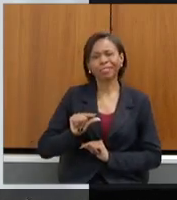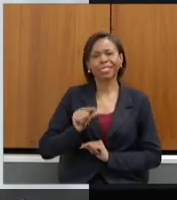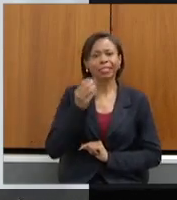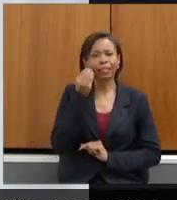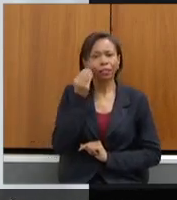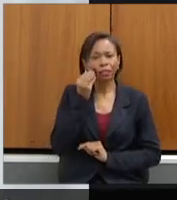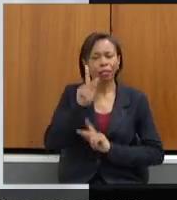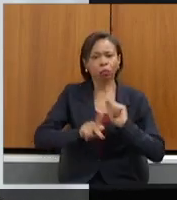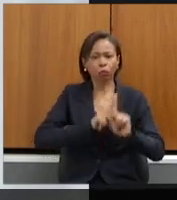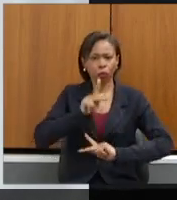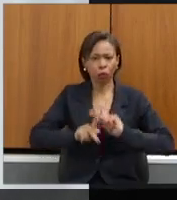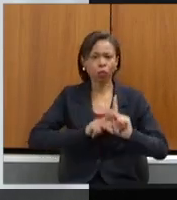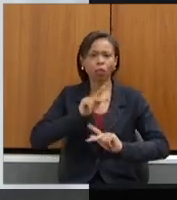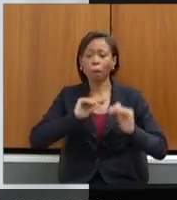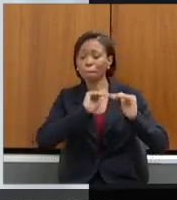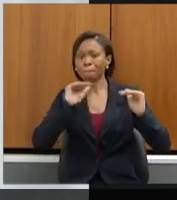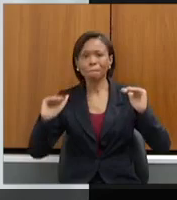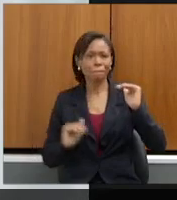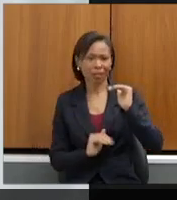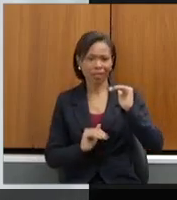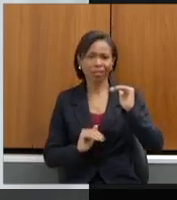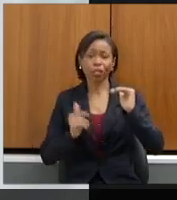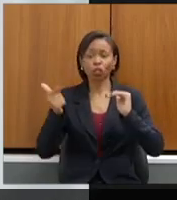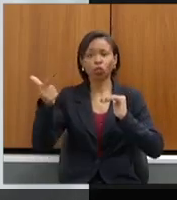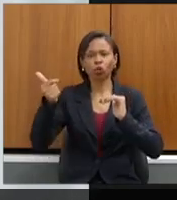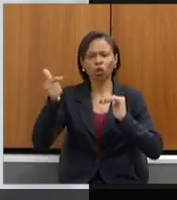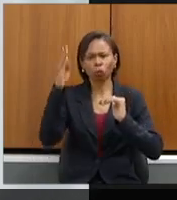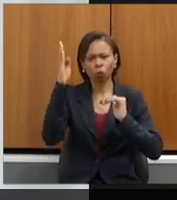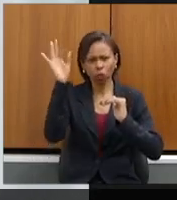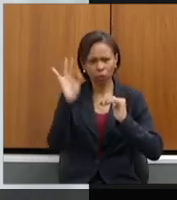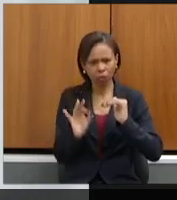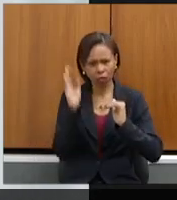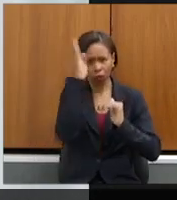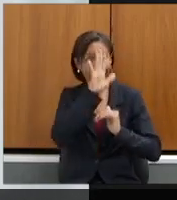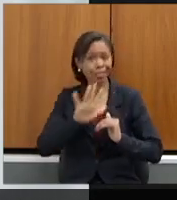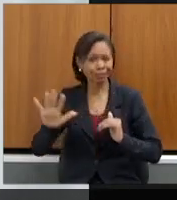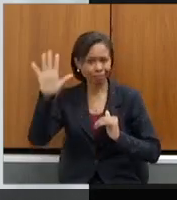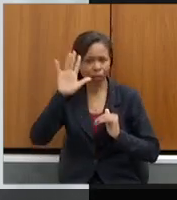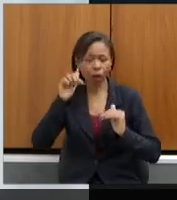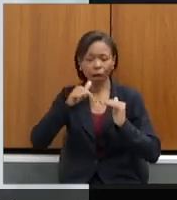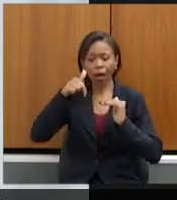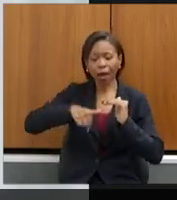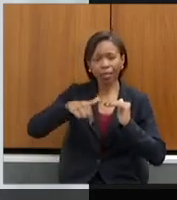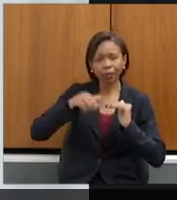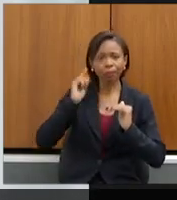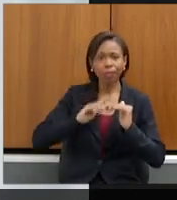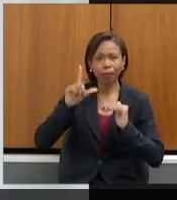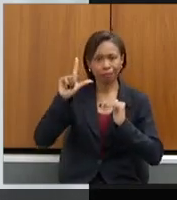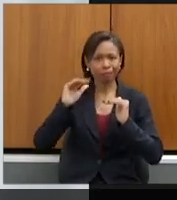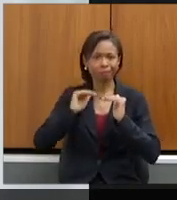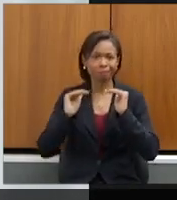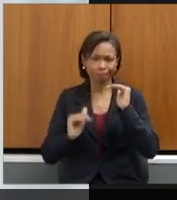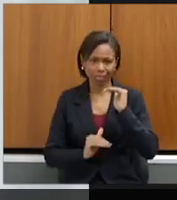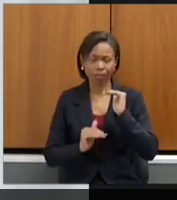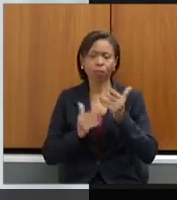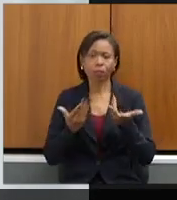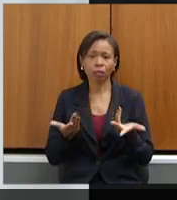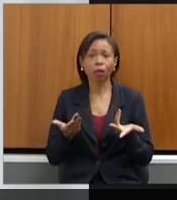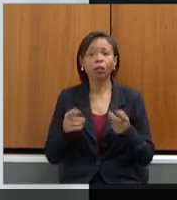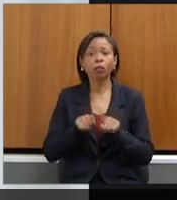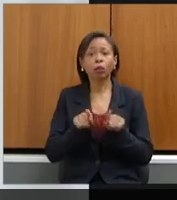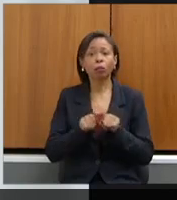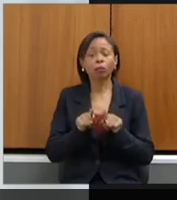cento da população menor mesmo que a média nacional que é de doze por cento é todo planejamento do governo de minas que o governo de Minas Dias ter